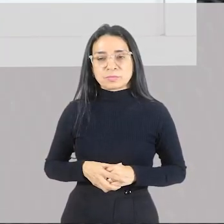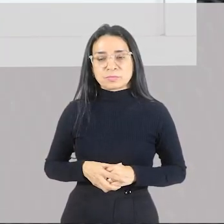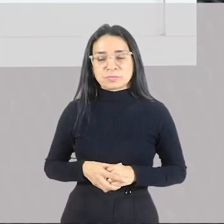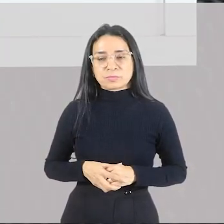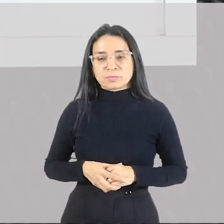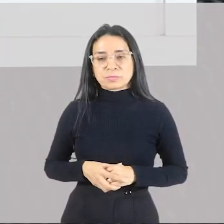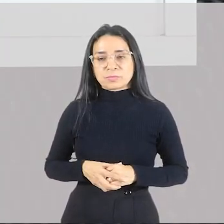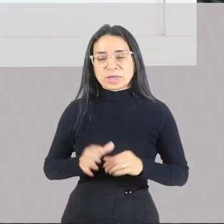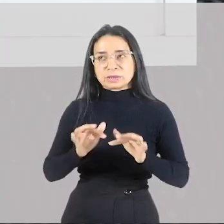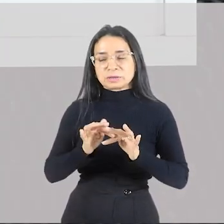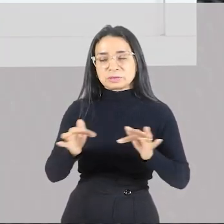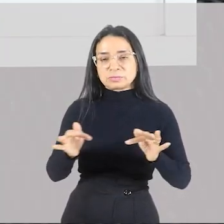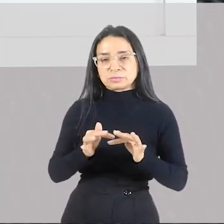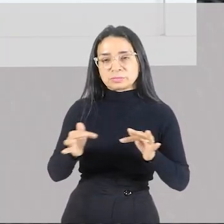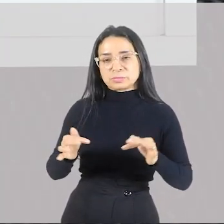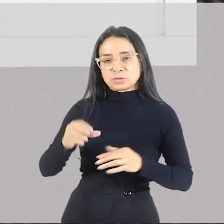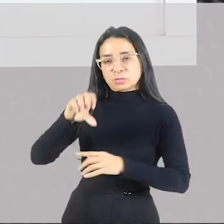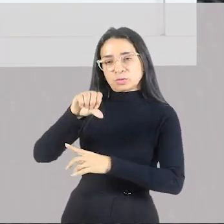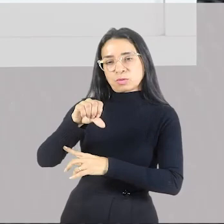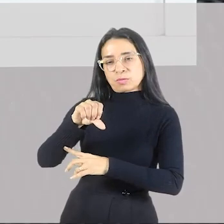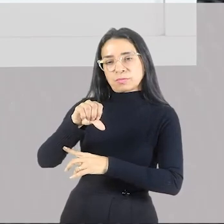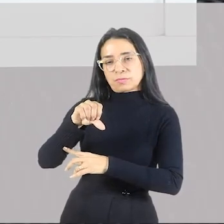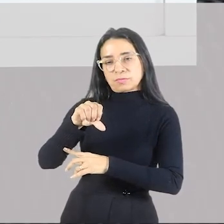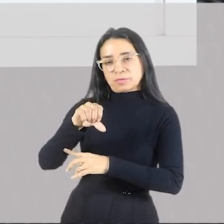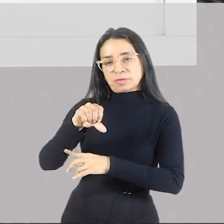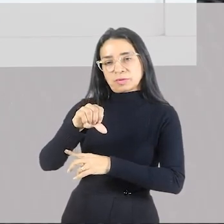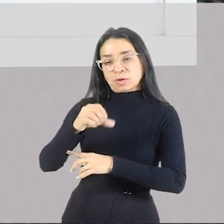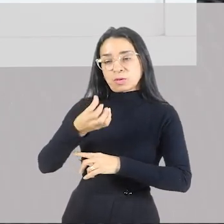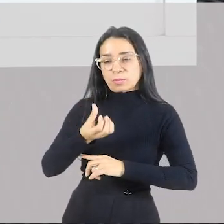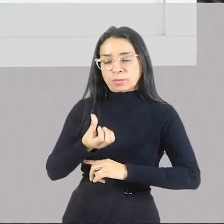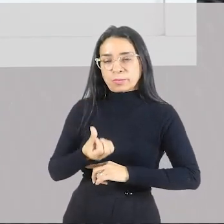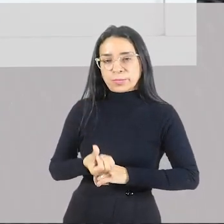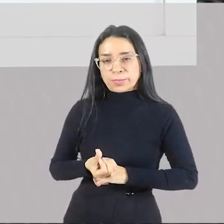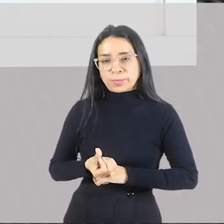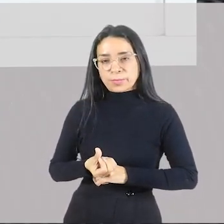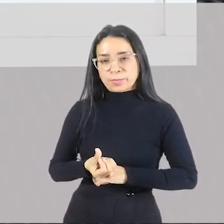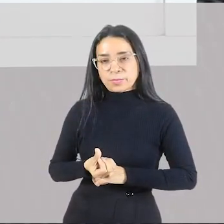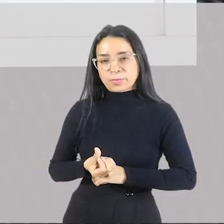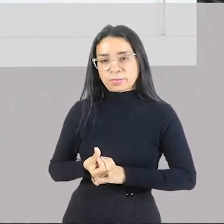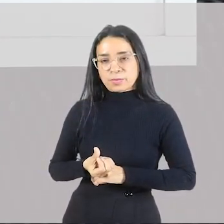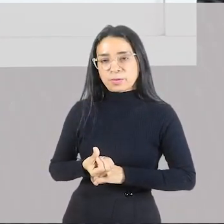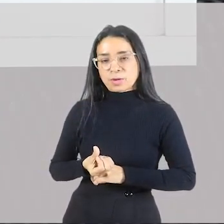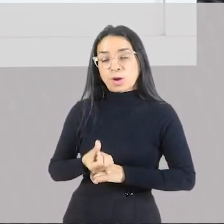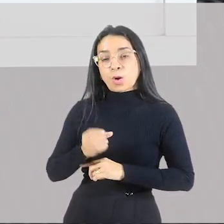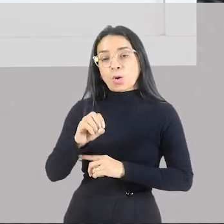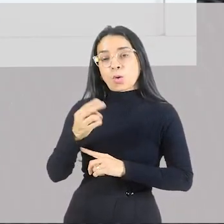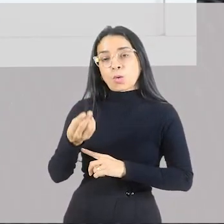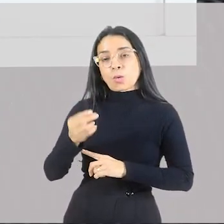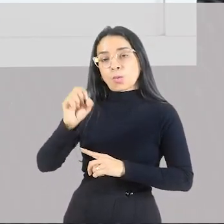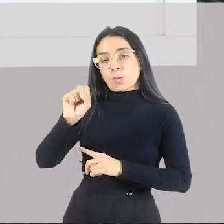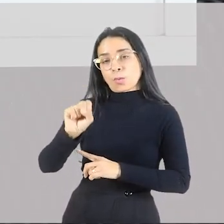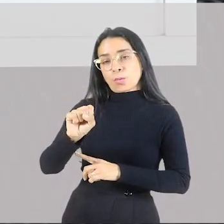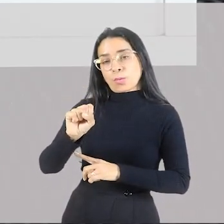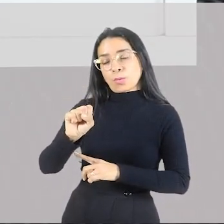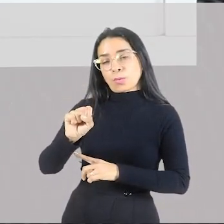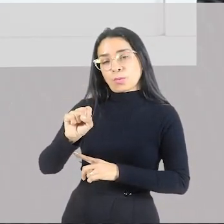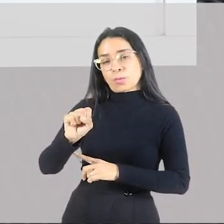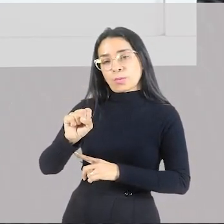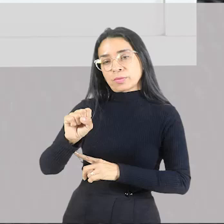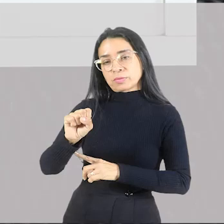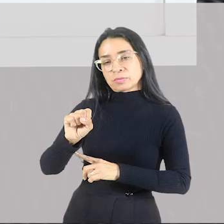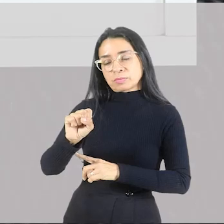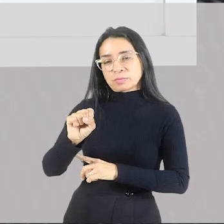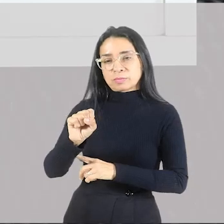ó, fazer uma simplificação do 9 com 6, né? Ou do 8 com 6, se eu dividir 8 por 6